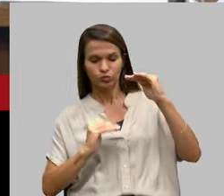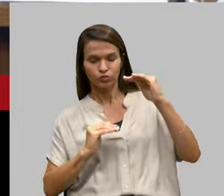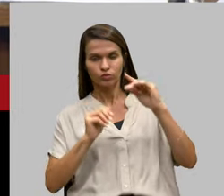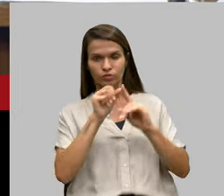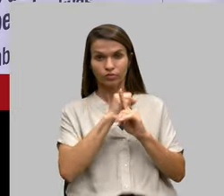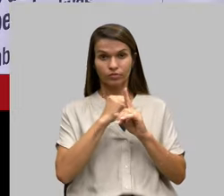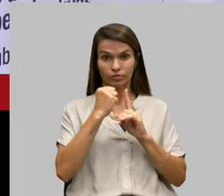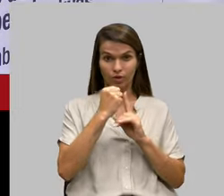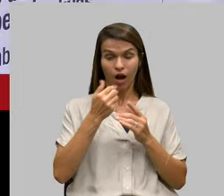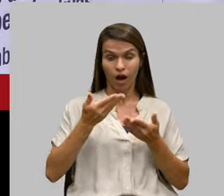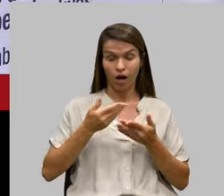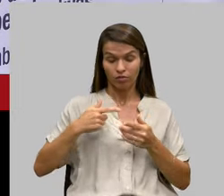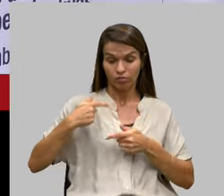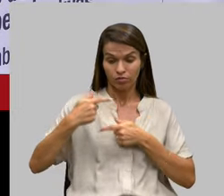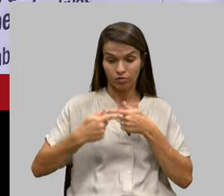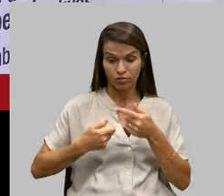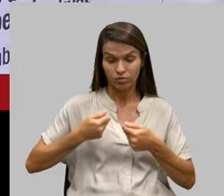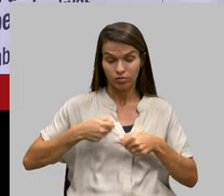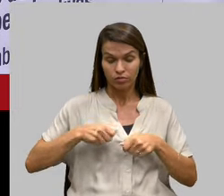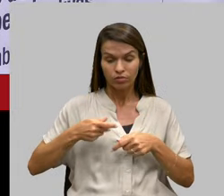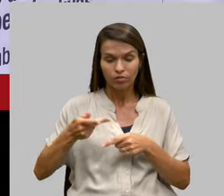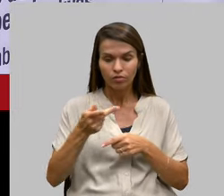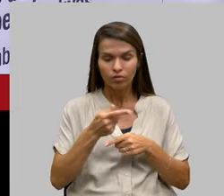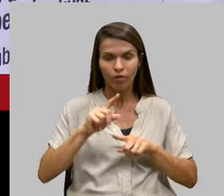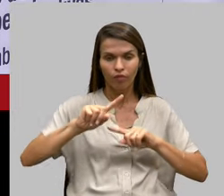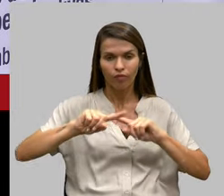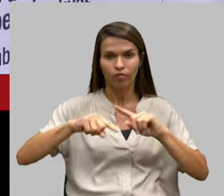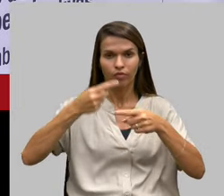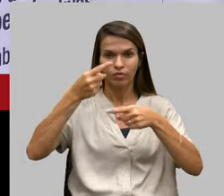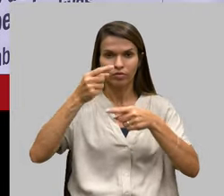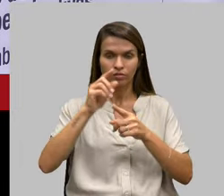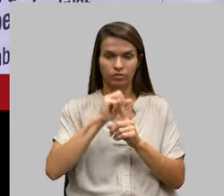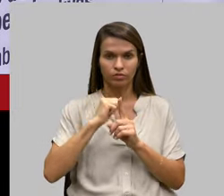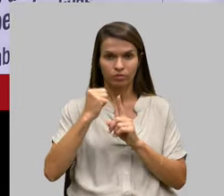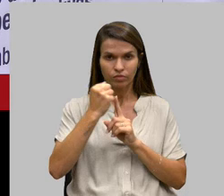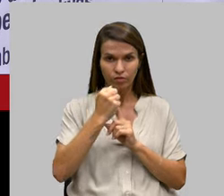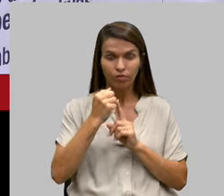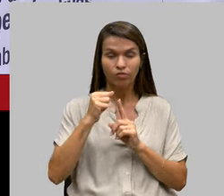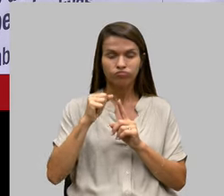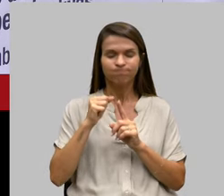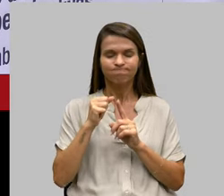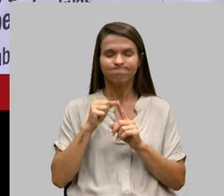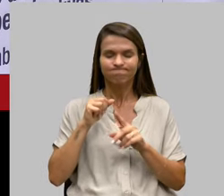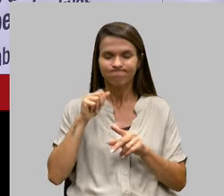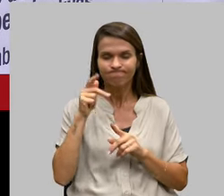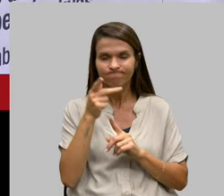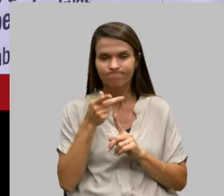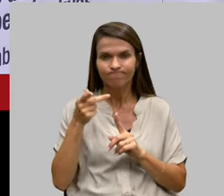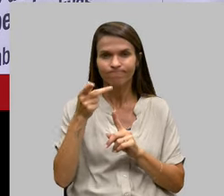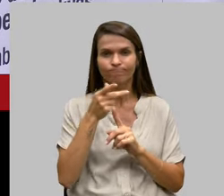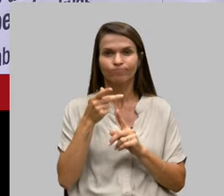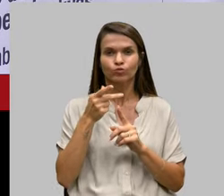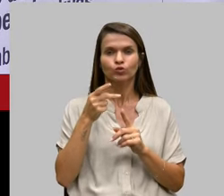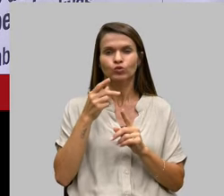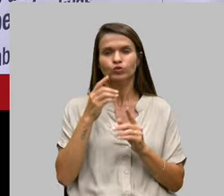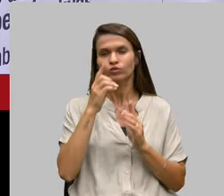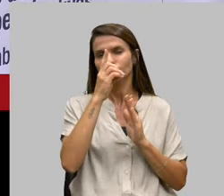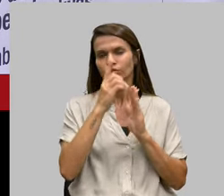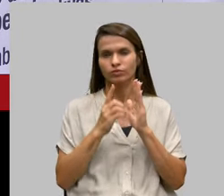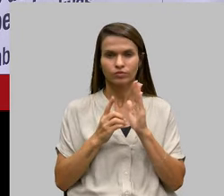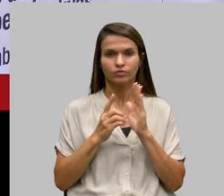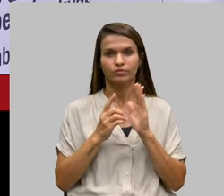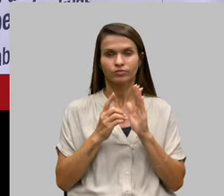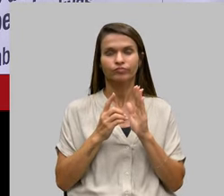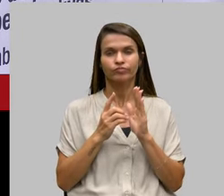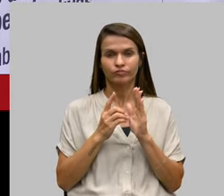nossa geração vai ter que buscar o avanço social buscar a máxima efetividade dos direitos e não mínimo existencial mas a